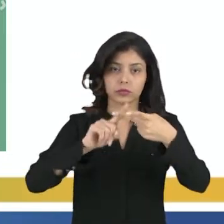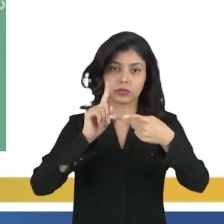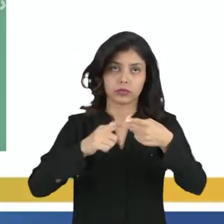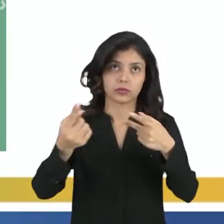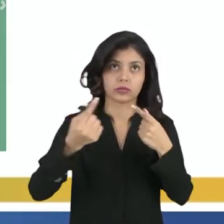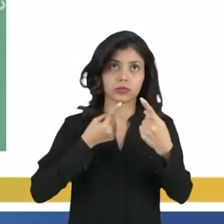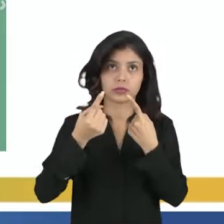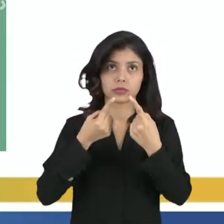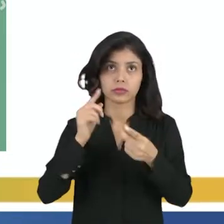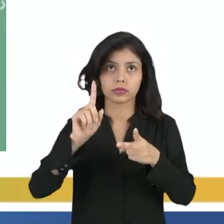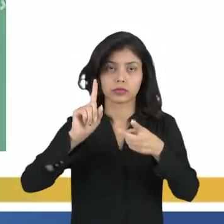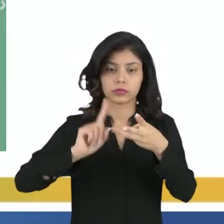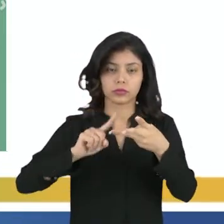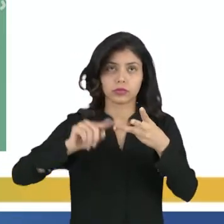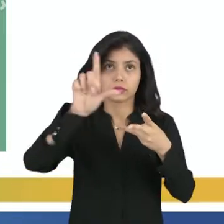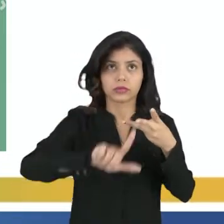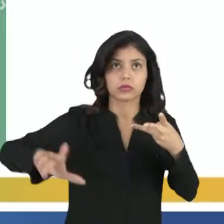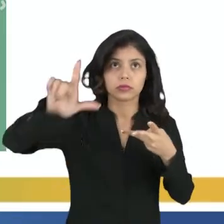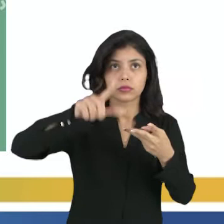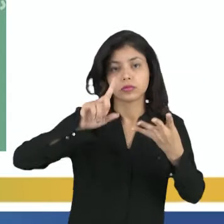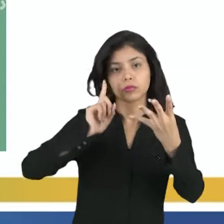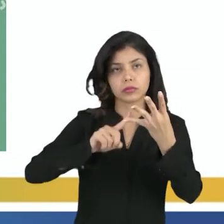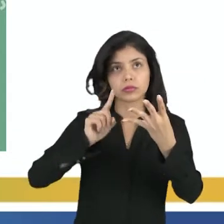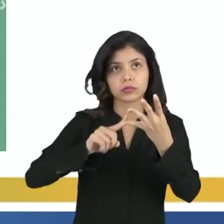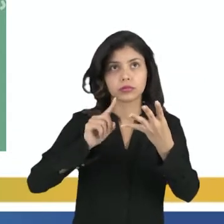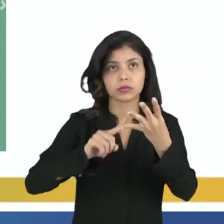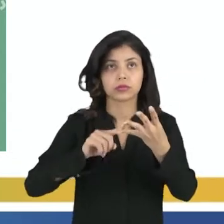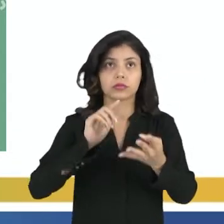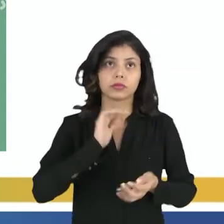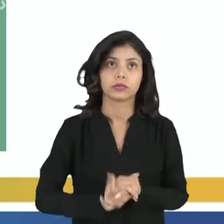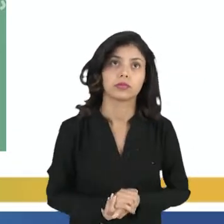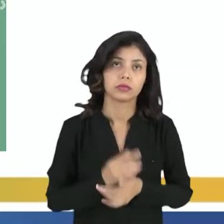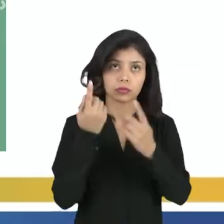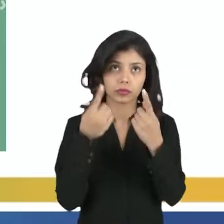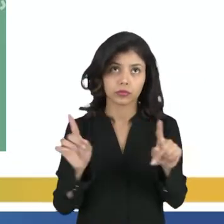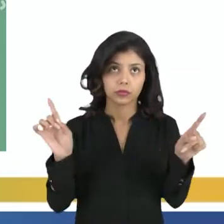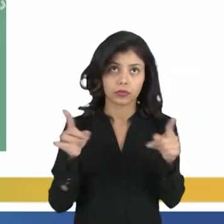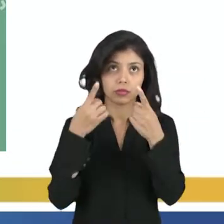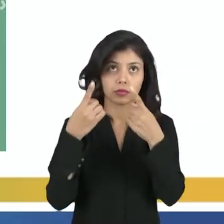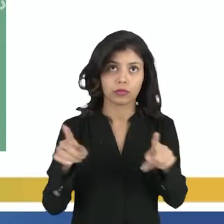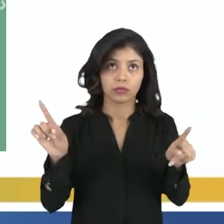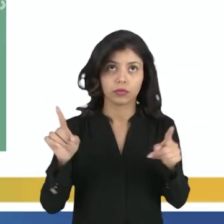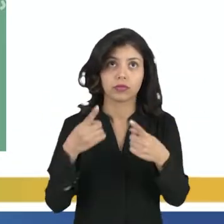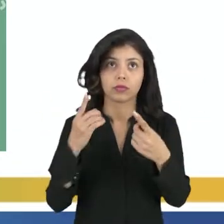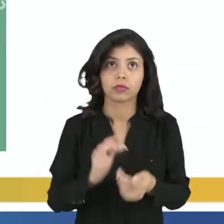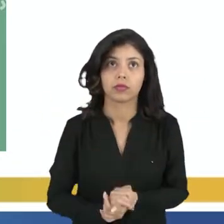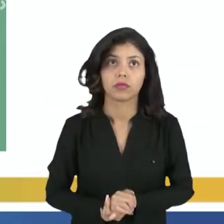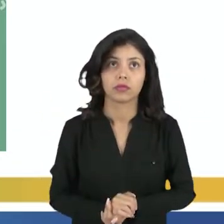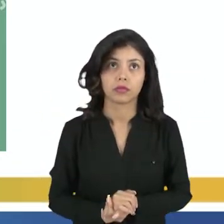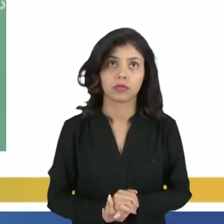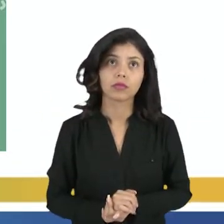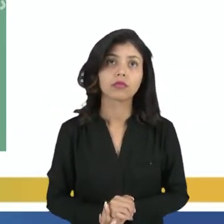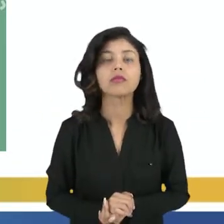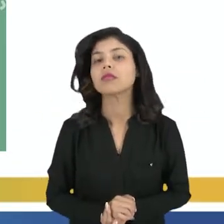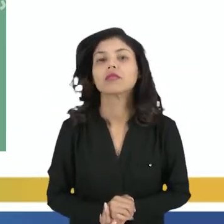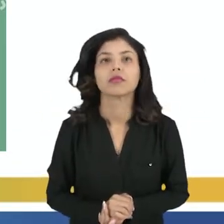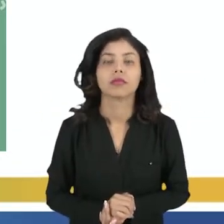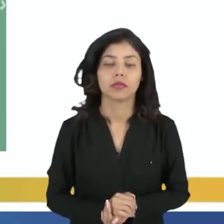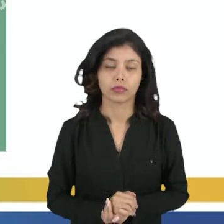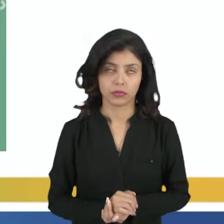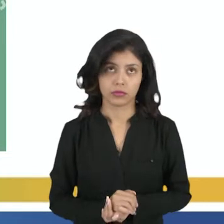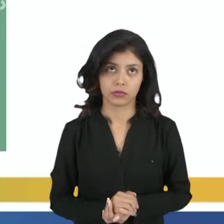textual, discursiva, literária, tá? Polifonia discursiva ali novamente, né?